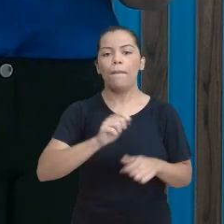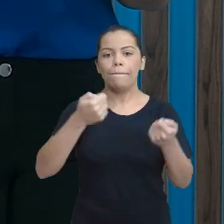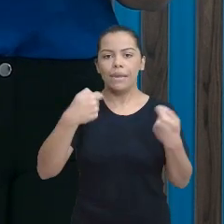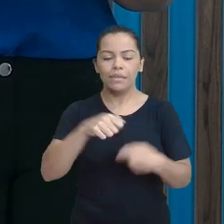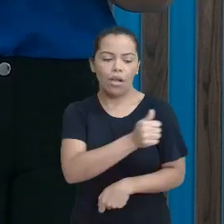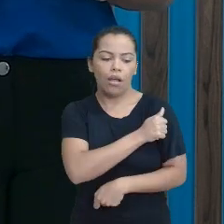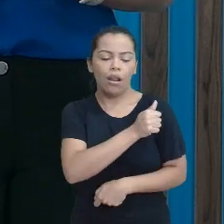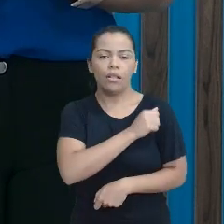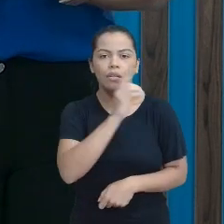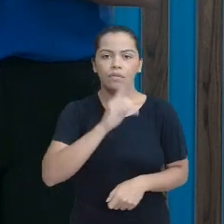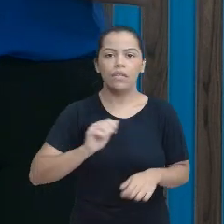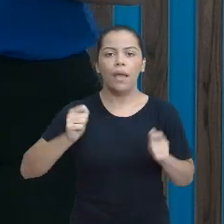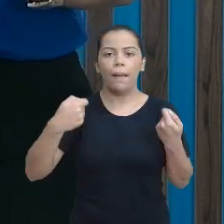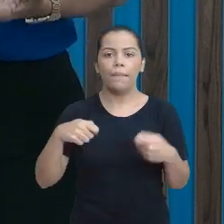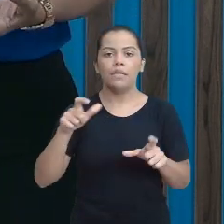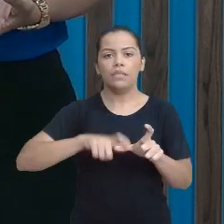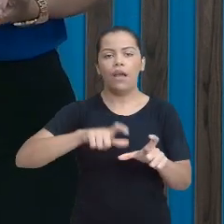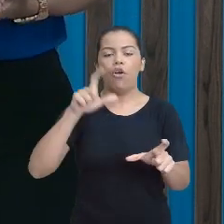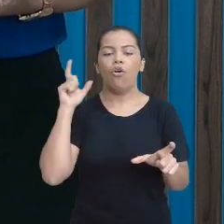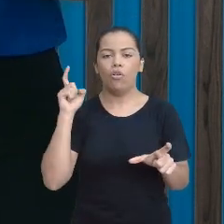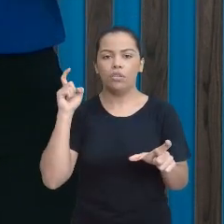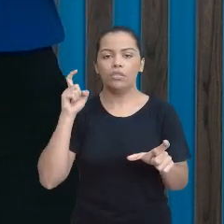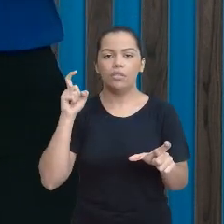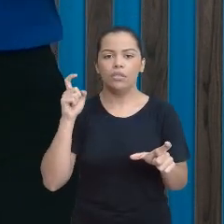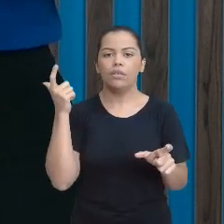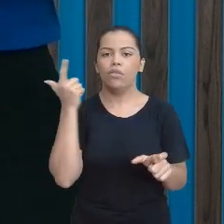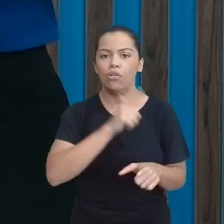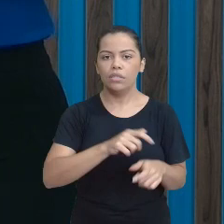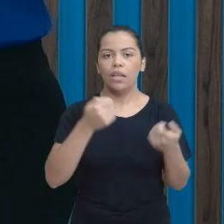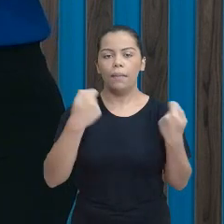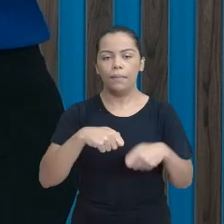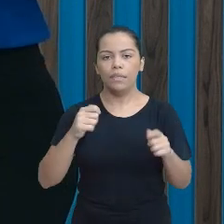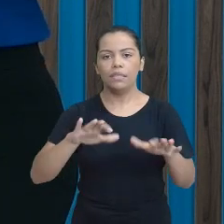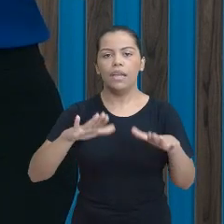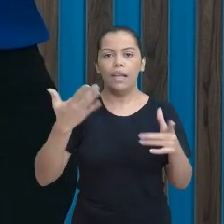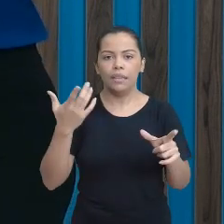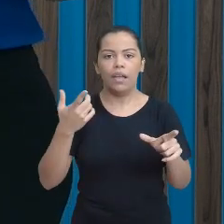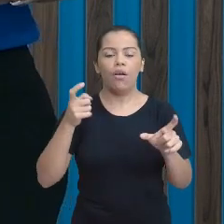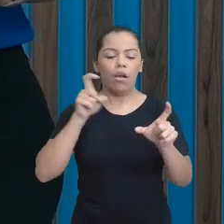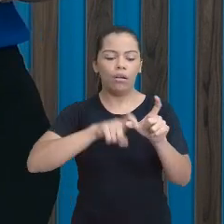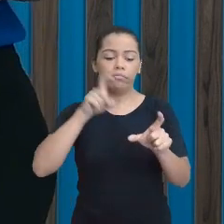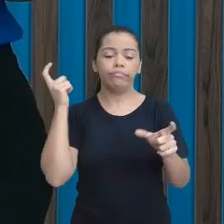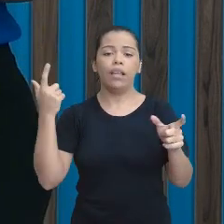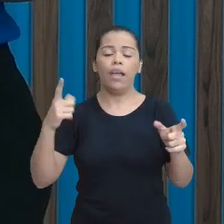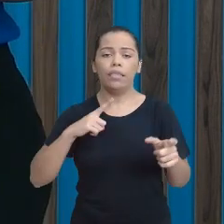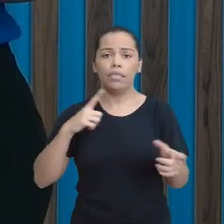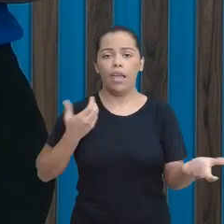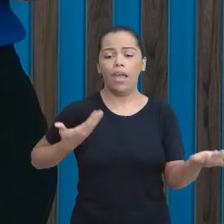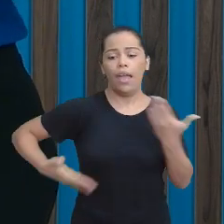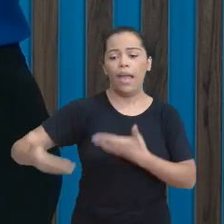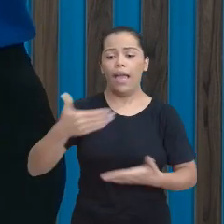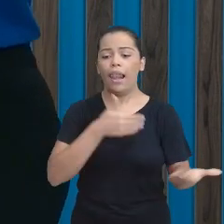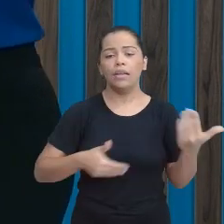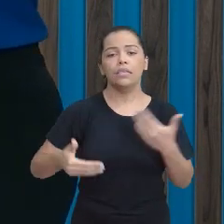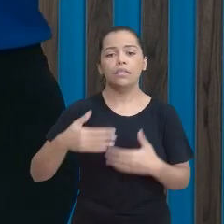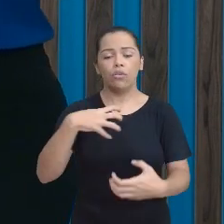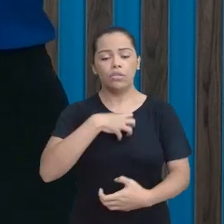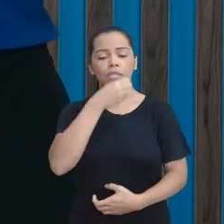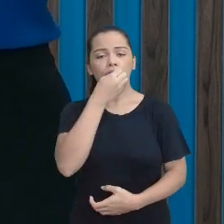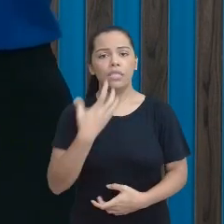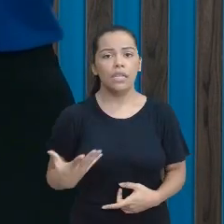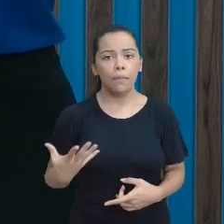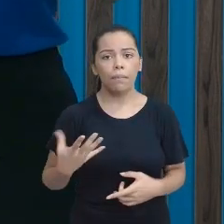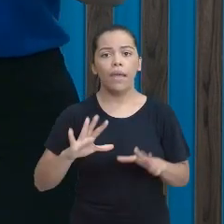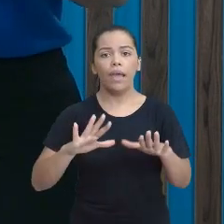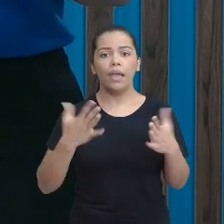diretamente relacionada com a forma como eu me sinto. Então, bem-estar é um aspecto propiciador de autonomia. Aquela autonomia